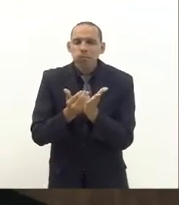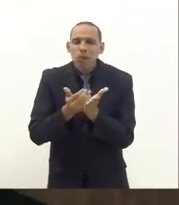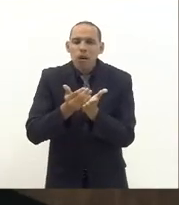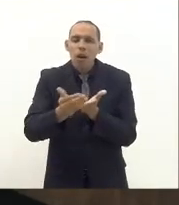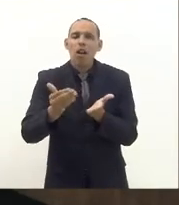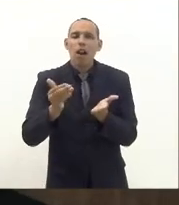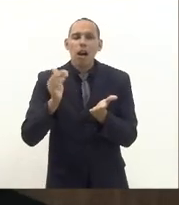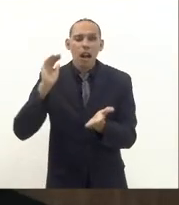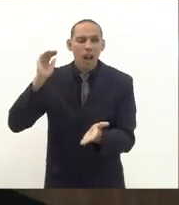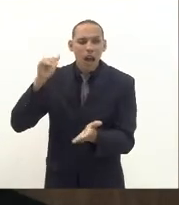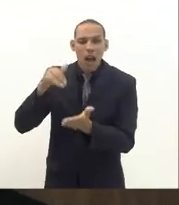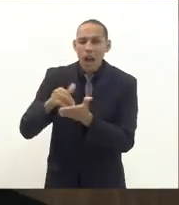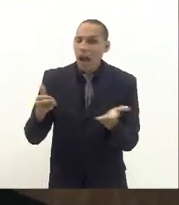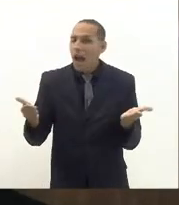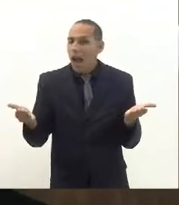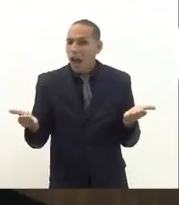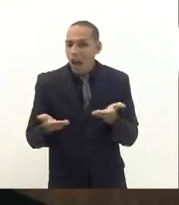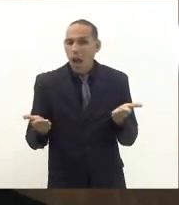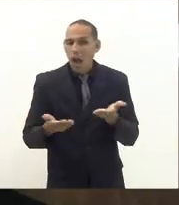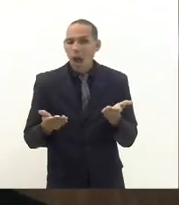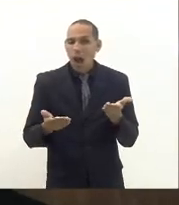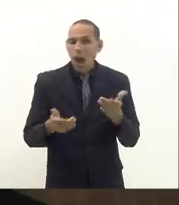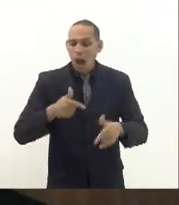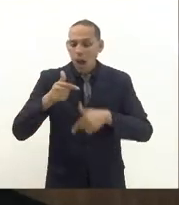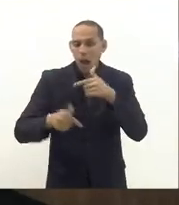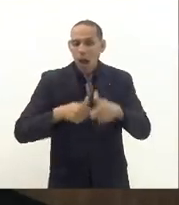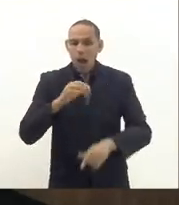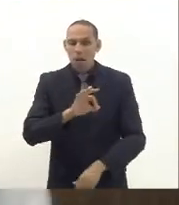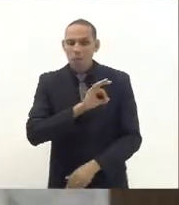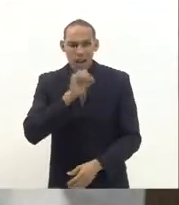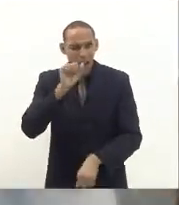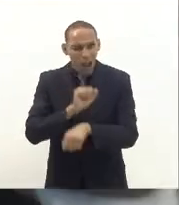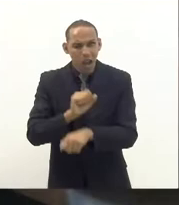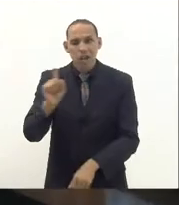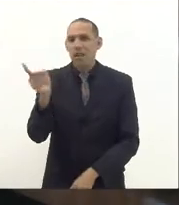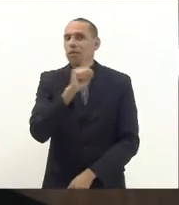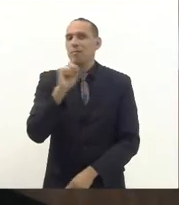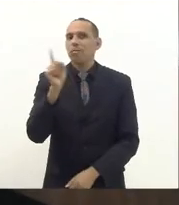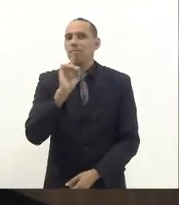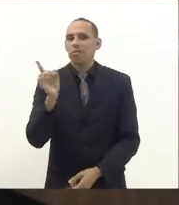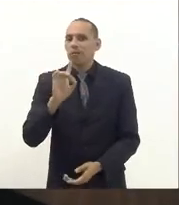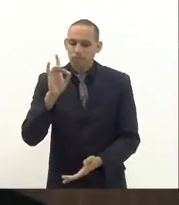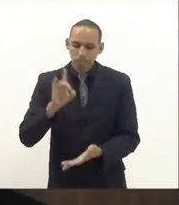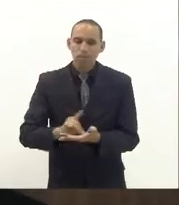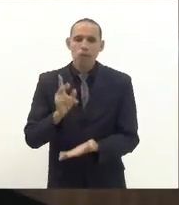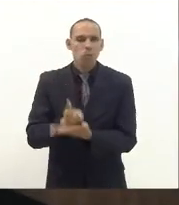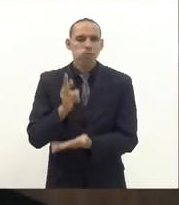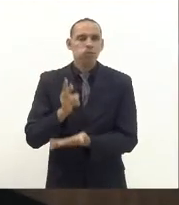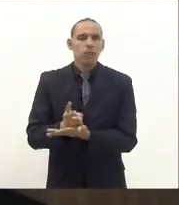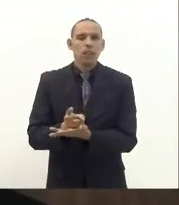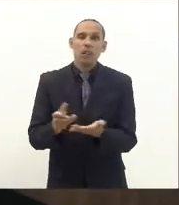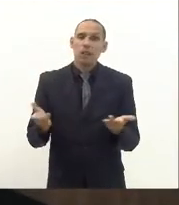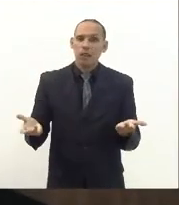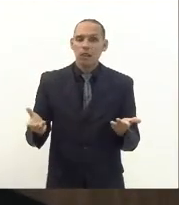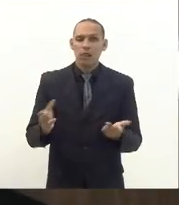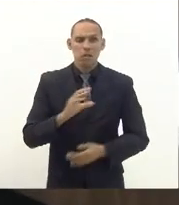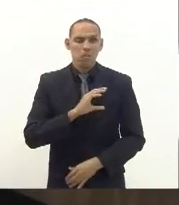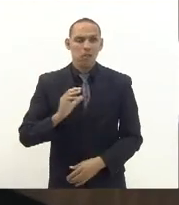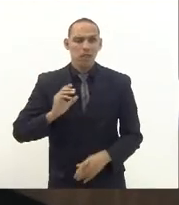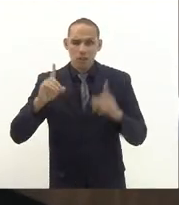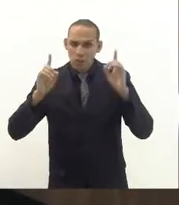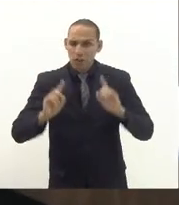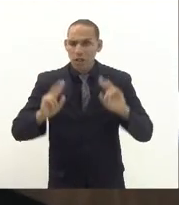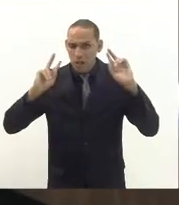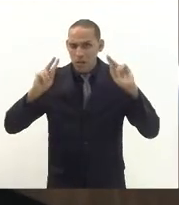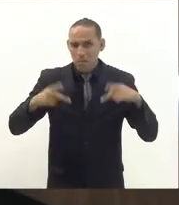até hoje é até esse momento na verdade a operação policial não se encerrou oficialmente E aí essa Comissão de Direitos